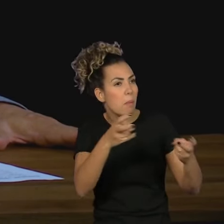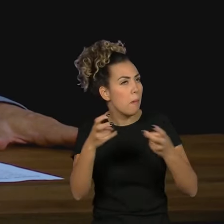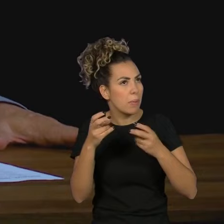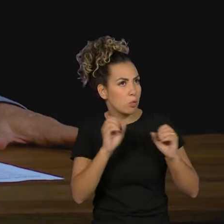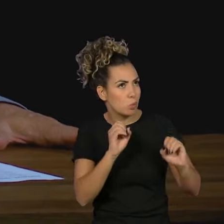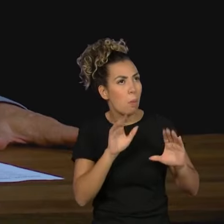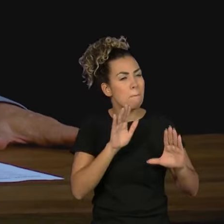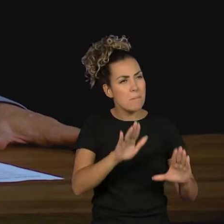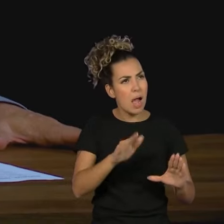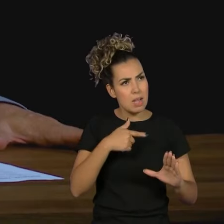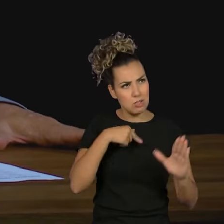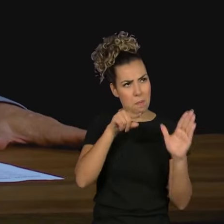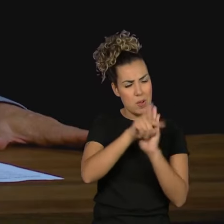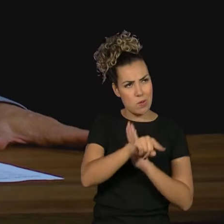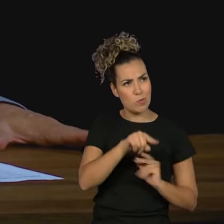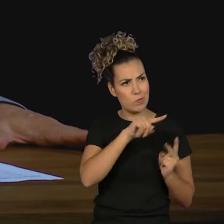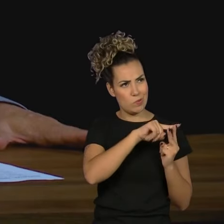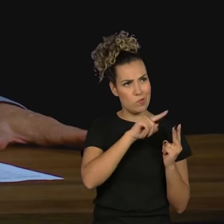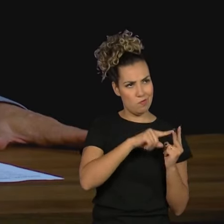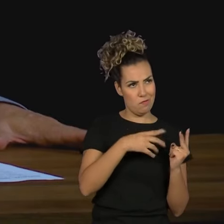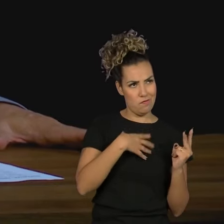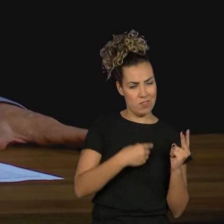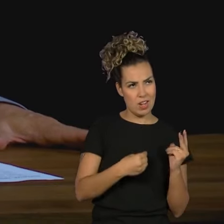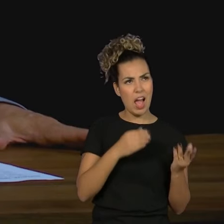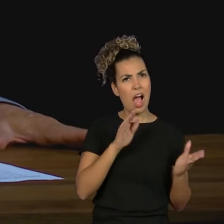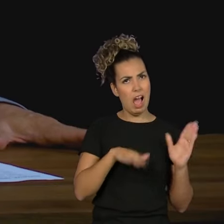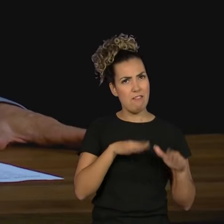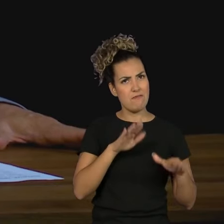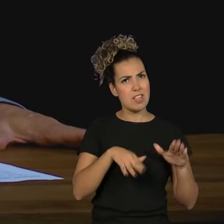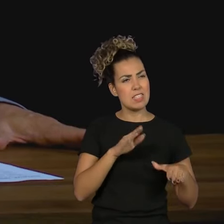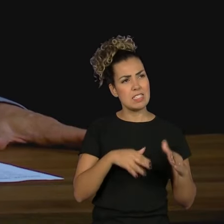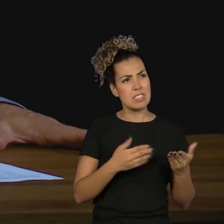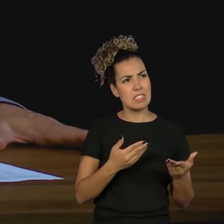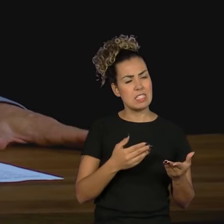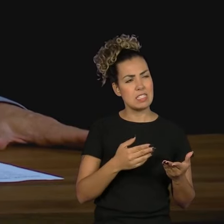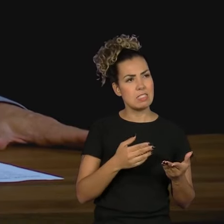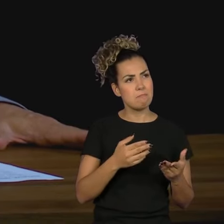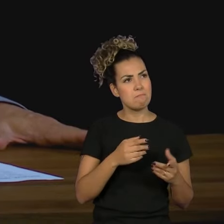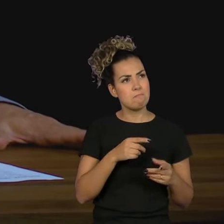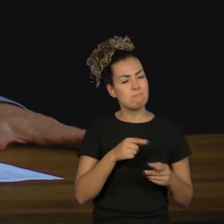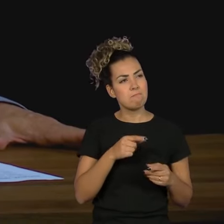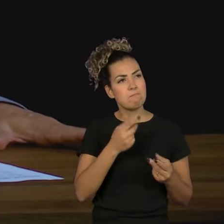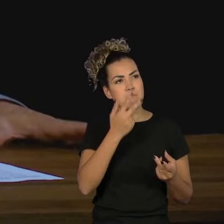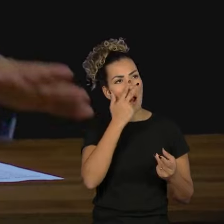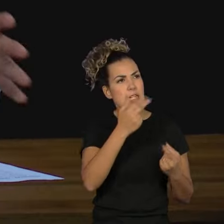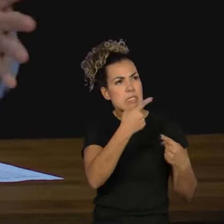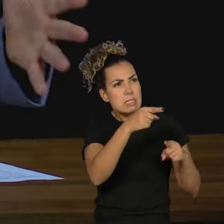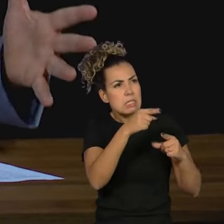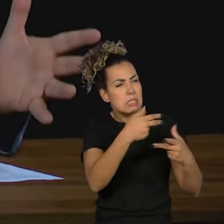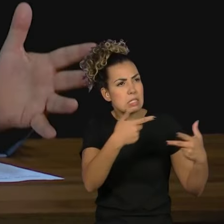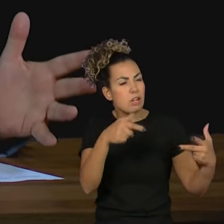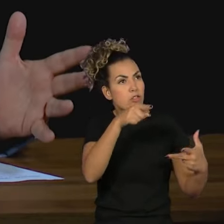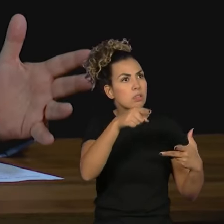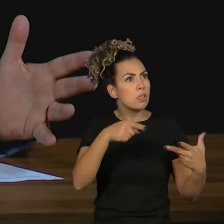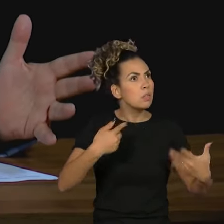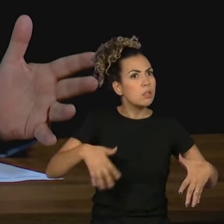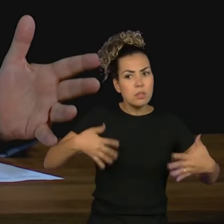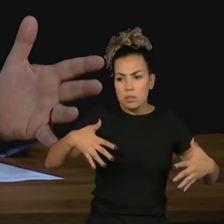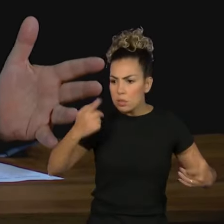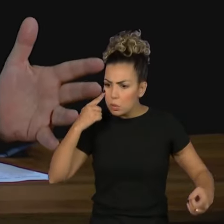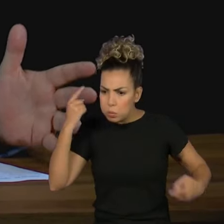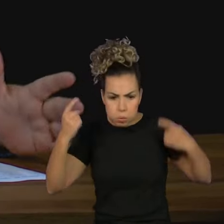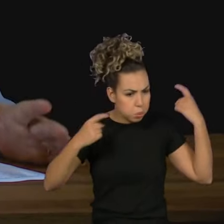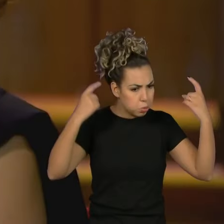te deixam às vezes muito desesperada assim com você não ter o controle da